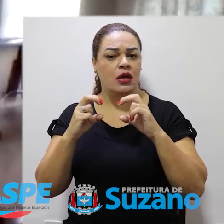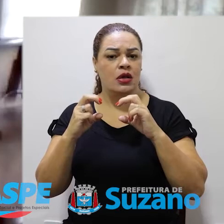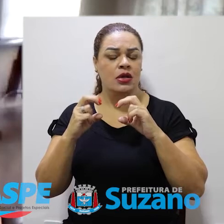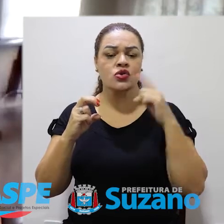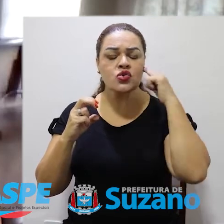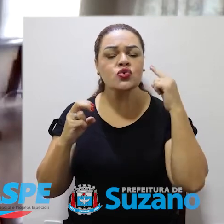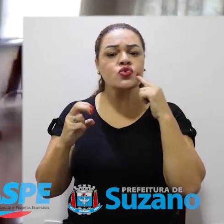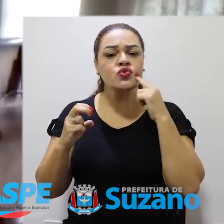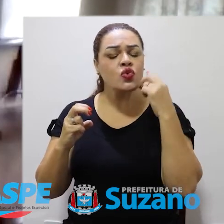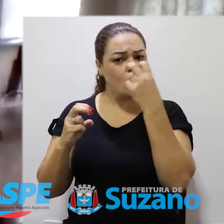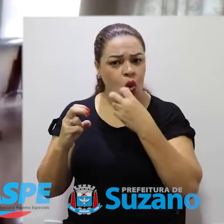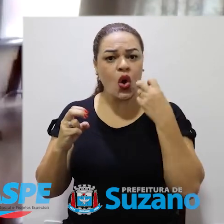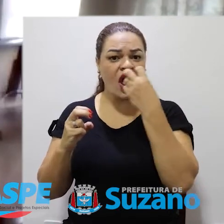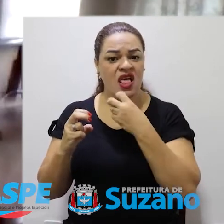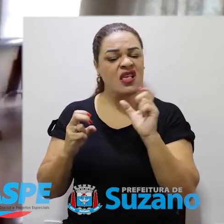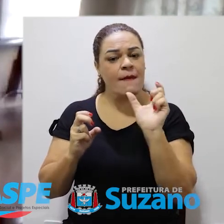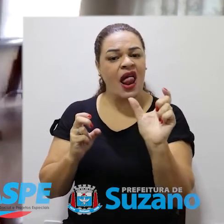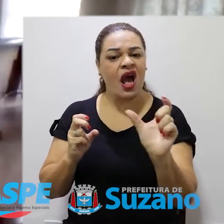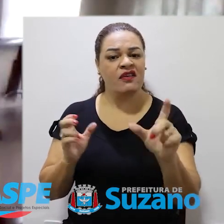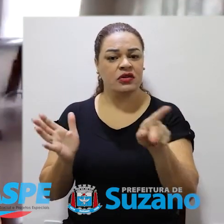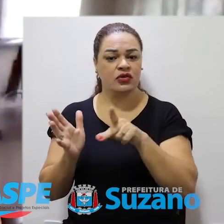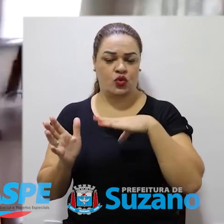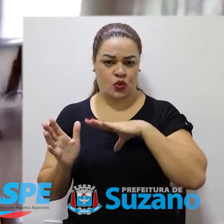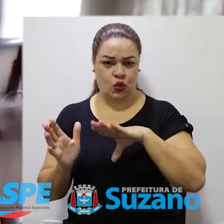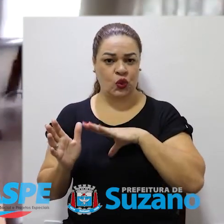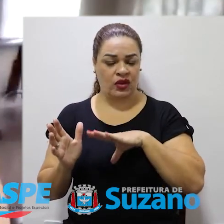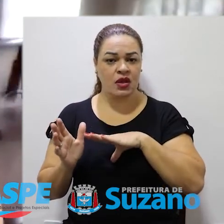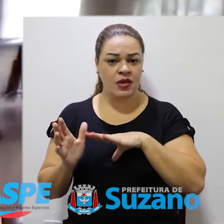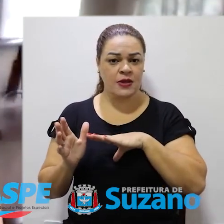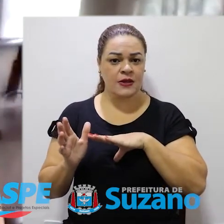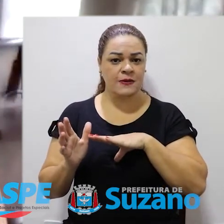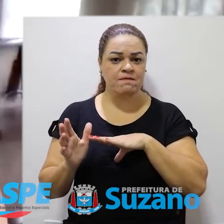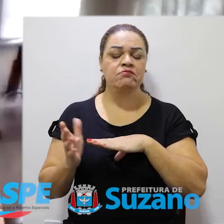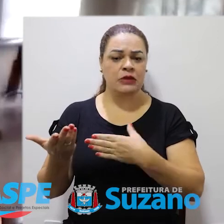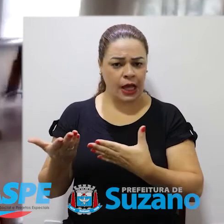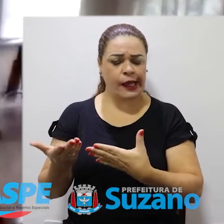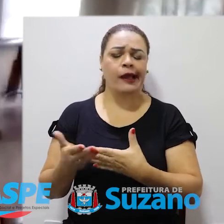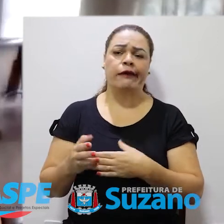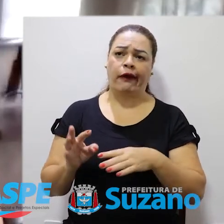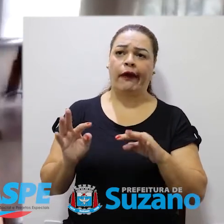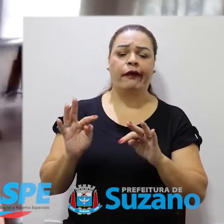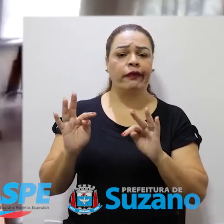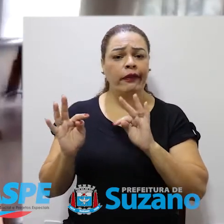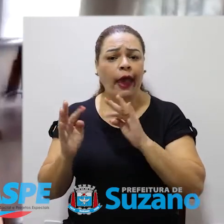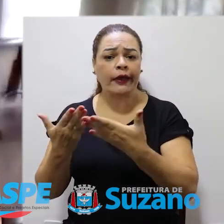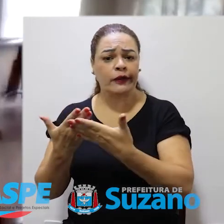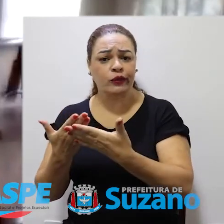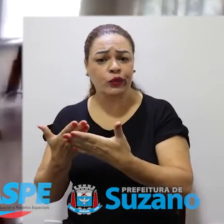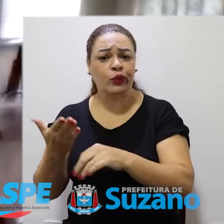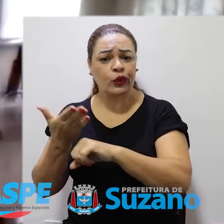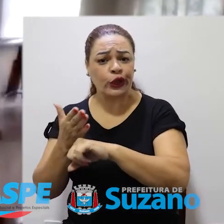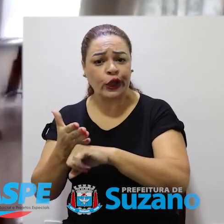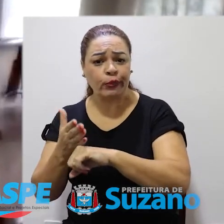oraliza. Ele oraliza algumas palavras do português, e aí ele fez isso mediante a técnicas, mediante uma série de coisas,